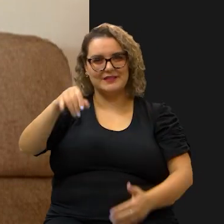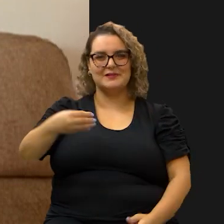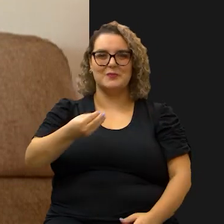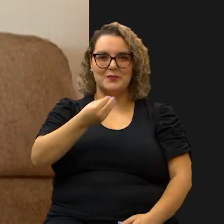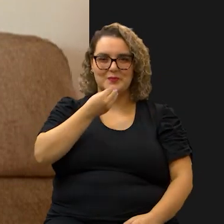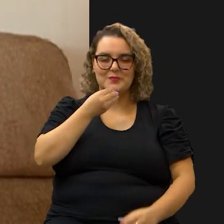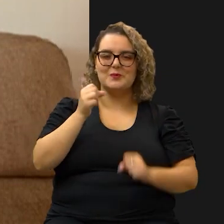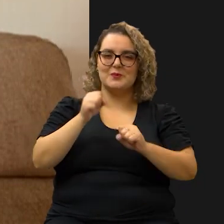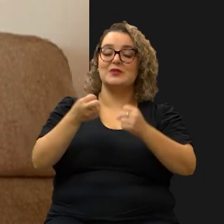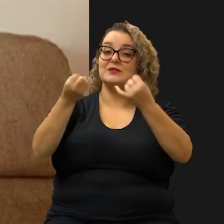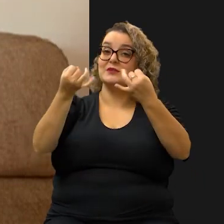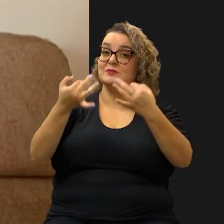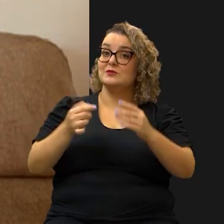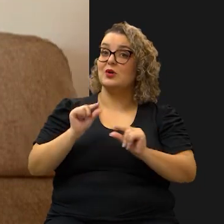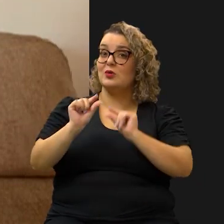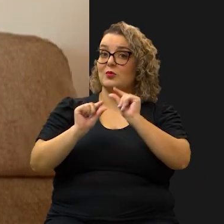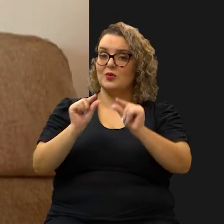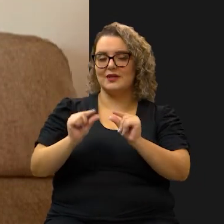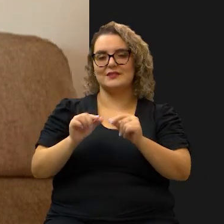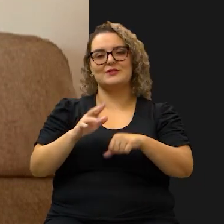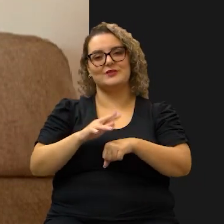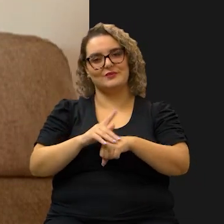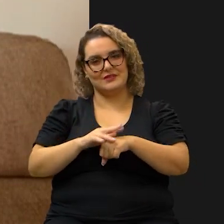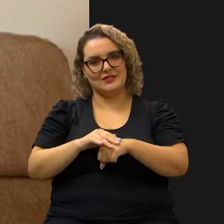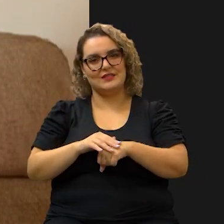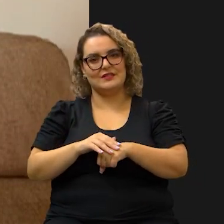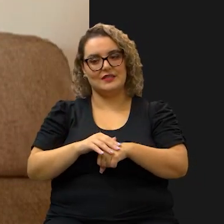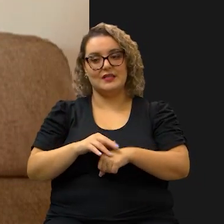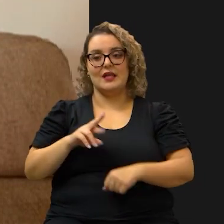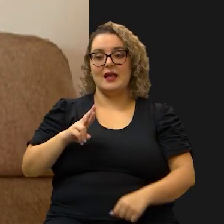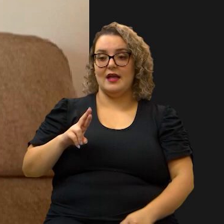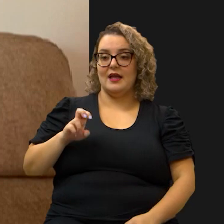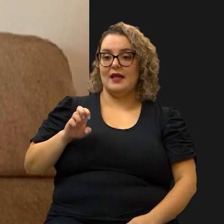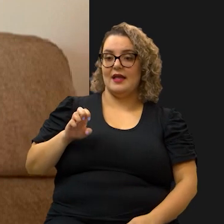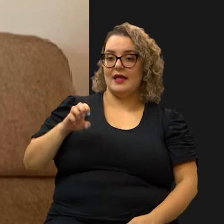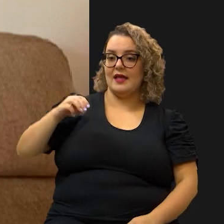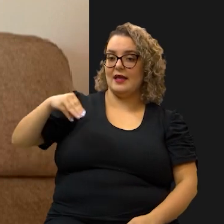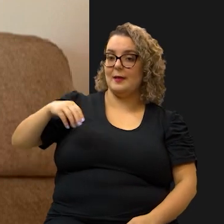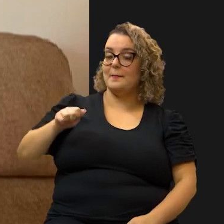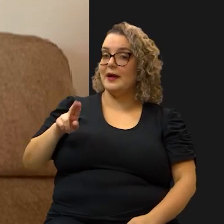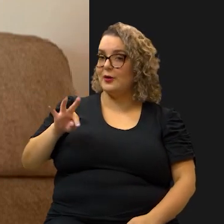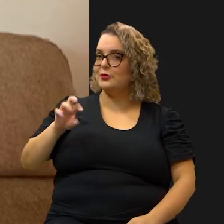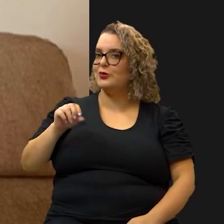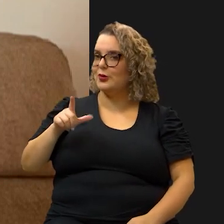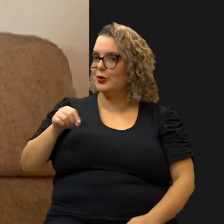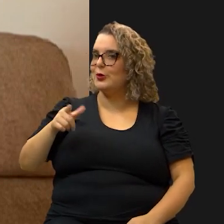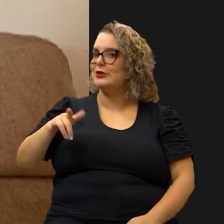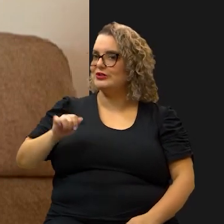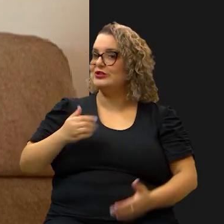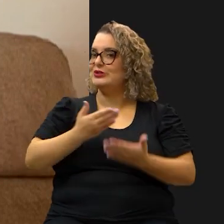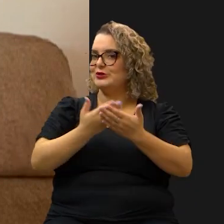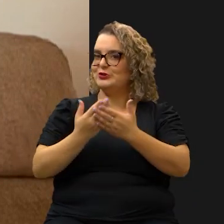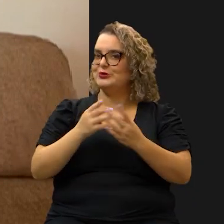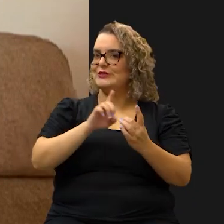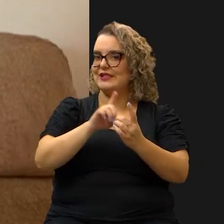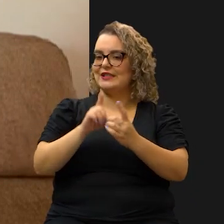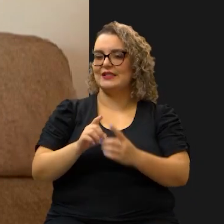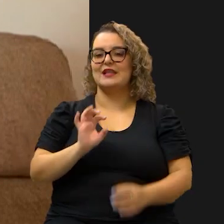agradeço a oportunidade para poder esclarecer um pouquinho mais sobre essas doenças que a reumatologia estuda e